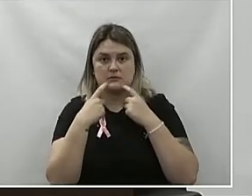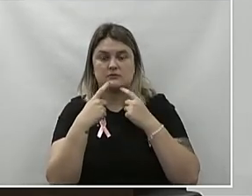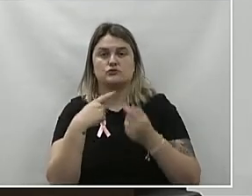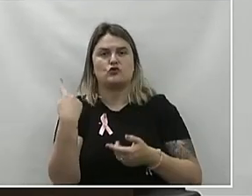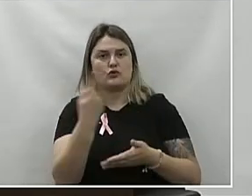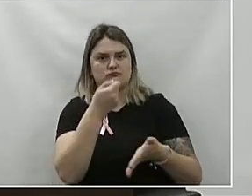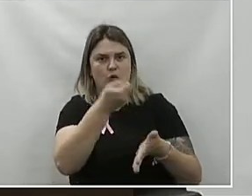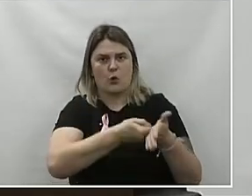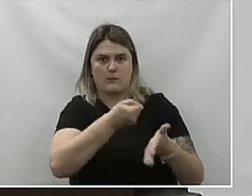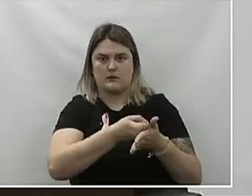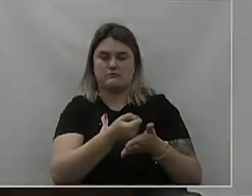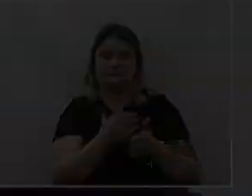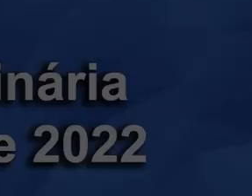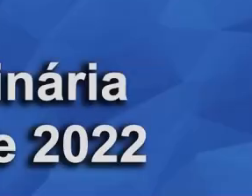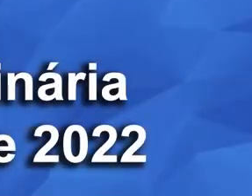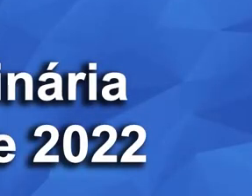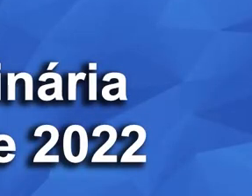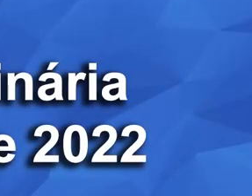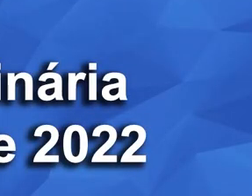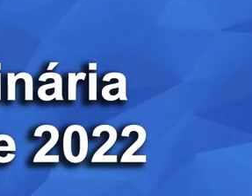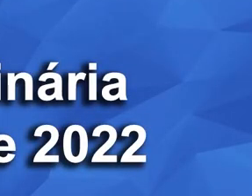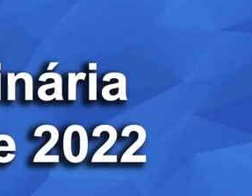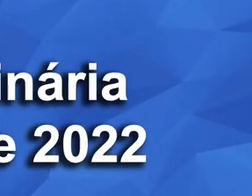a gente tá cobrando seria isso boa noite